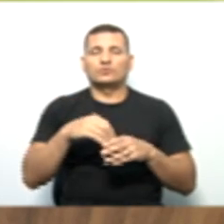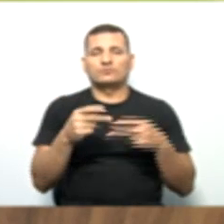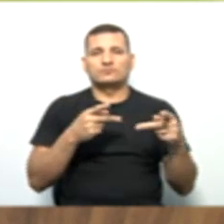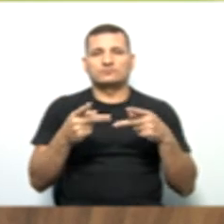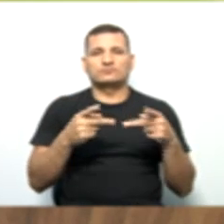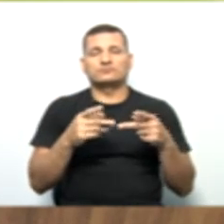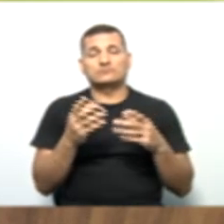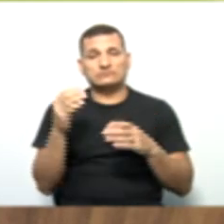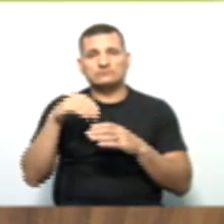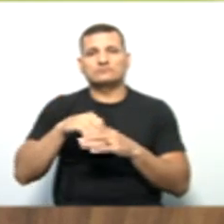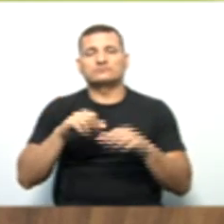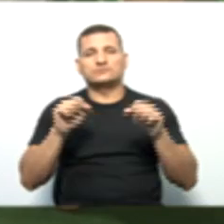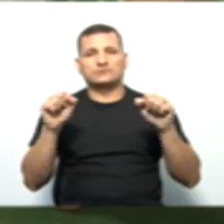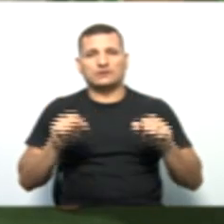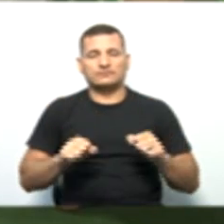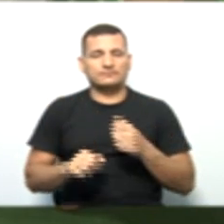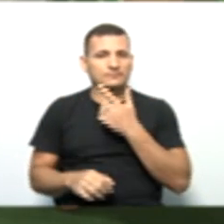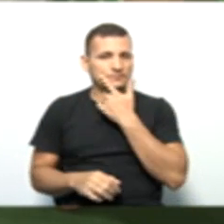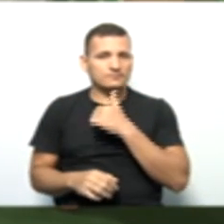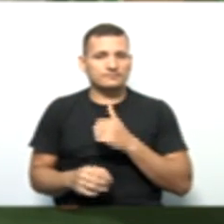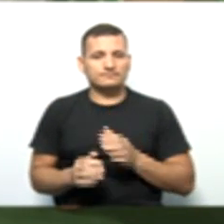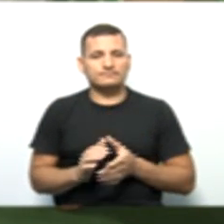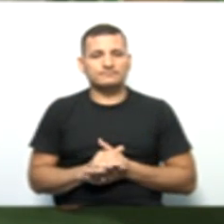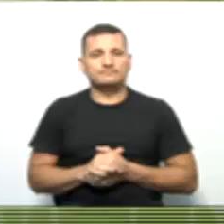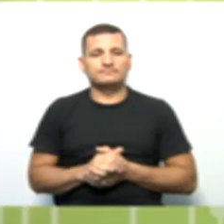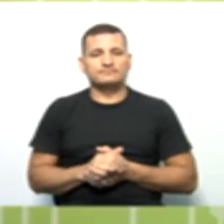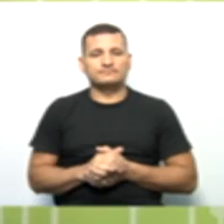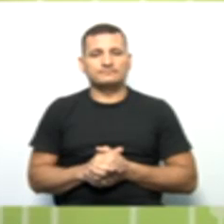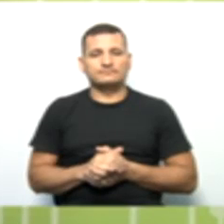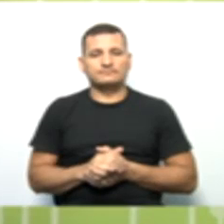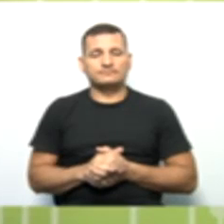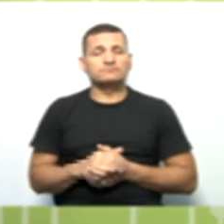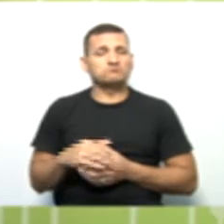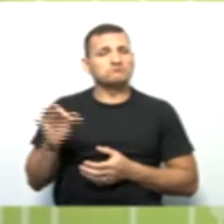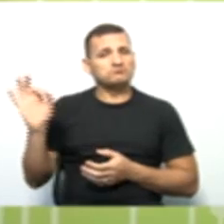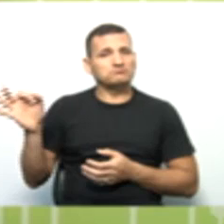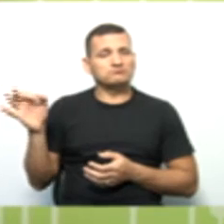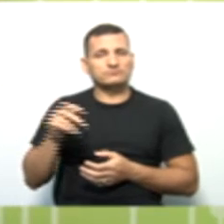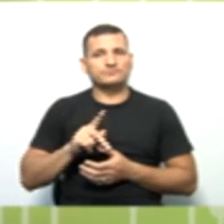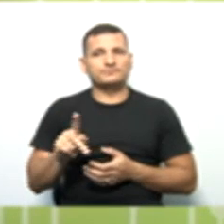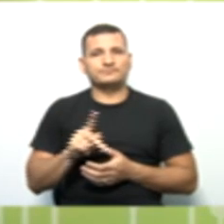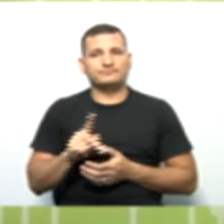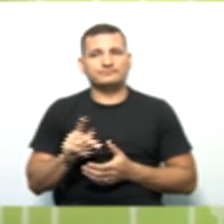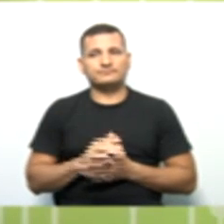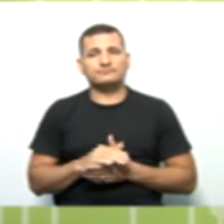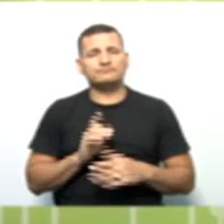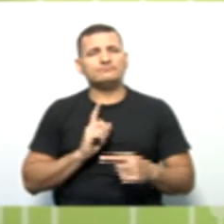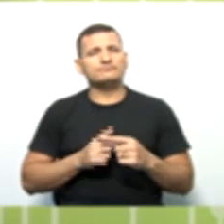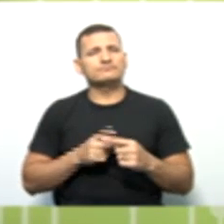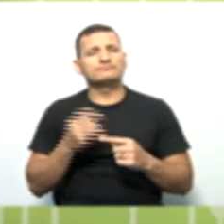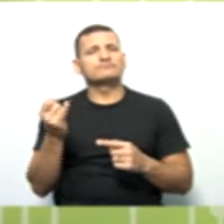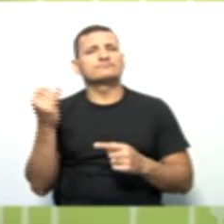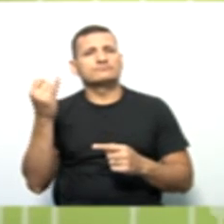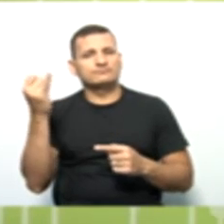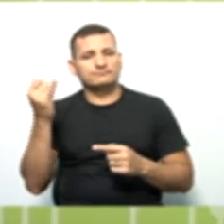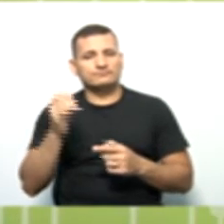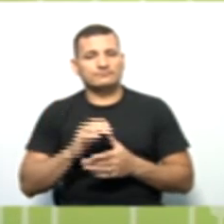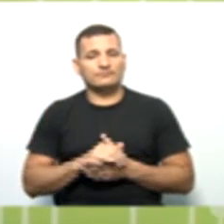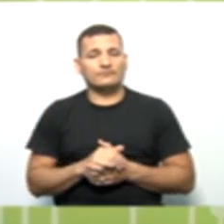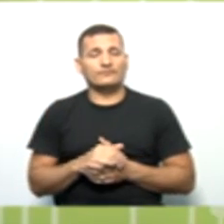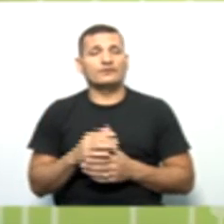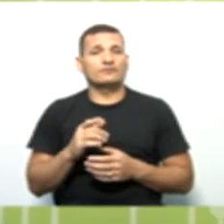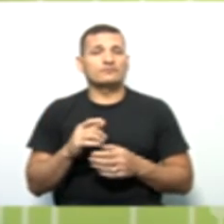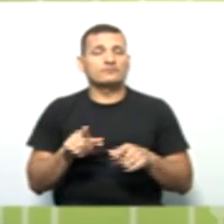software que vocês estão construindo. Justamente, né, professora? Por que é isso importante, né? E a gente tem até que